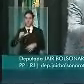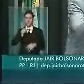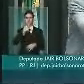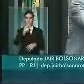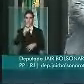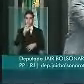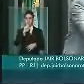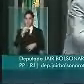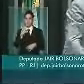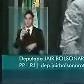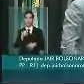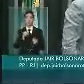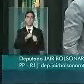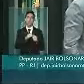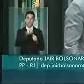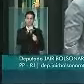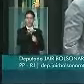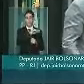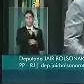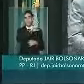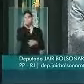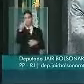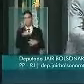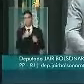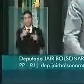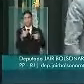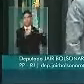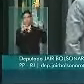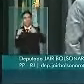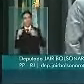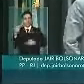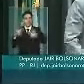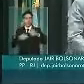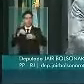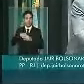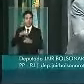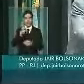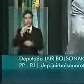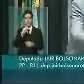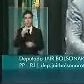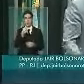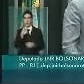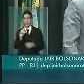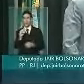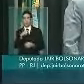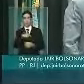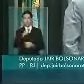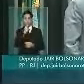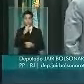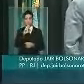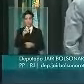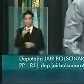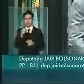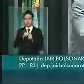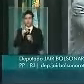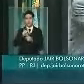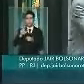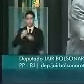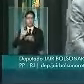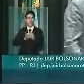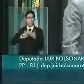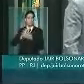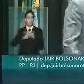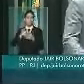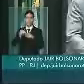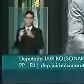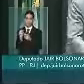Leonel Brizola, para financiar a guerrilha em Caparaó. E seu Leonel Brizola resolveu não investir na guerrilha em Caparaó,